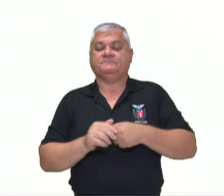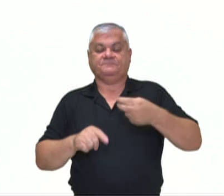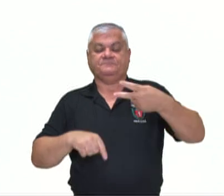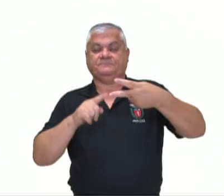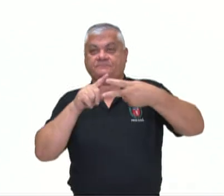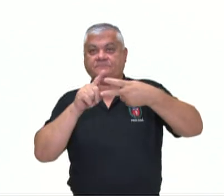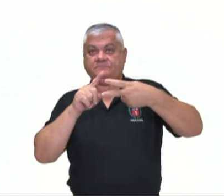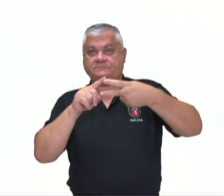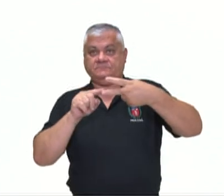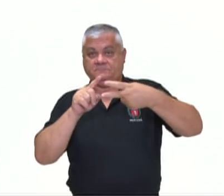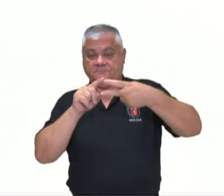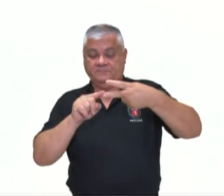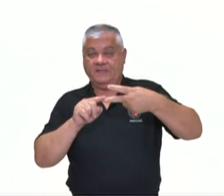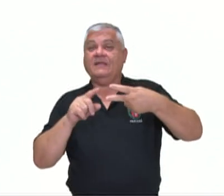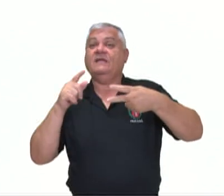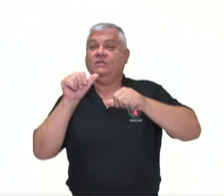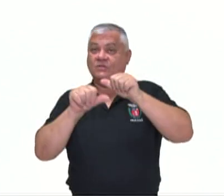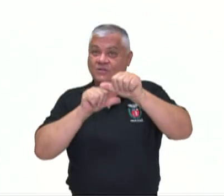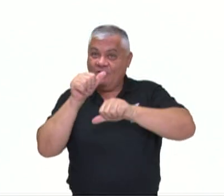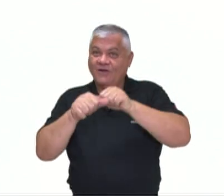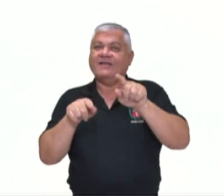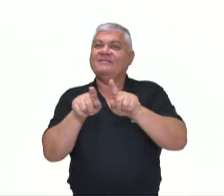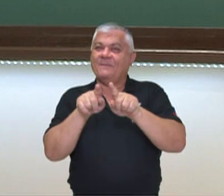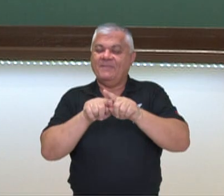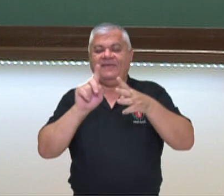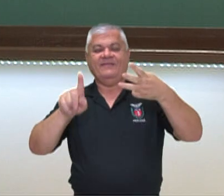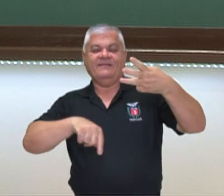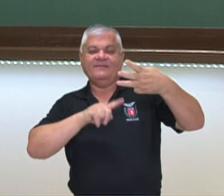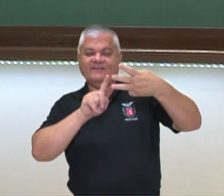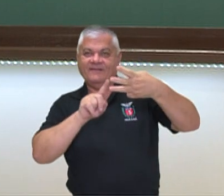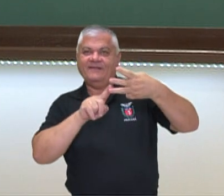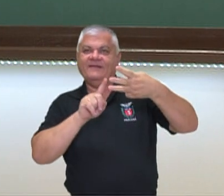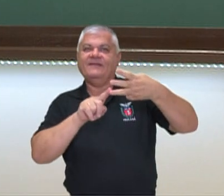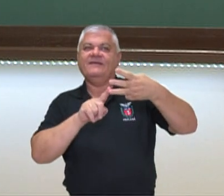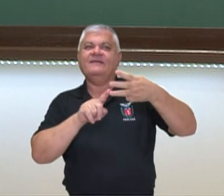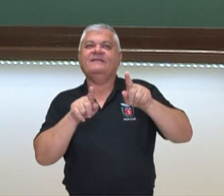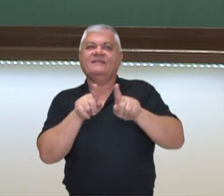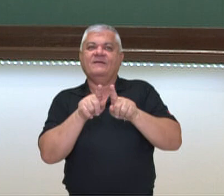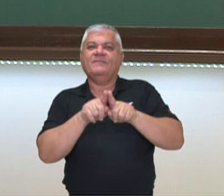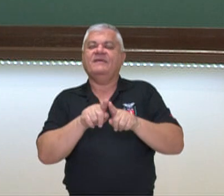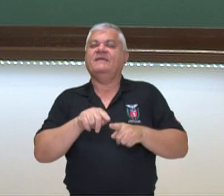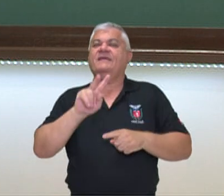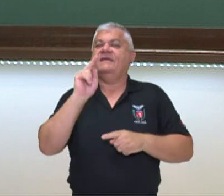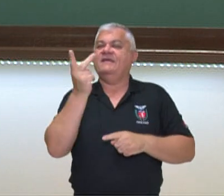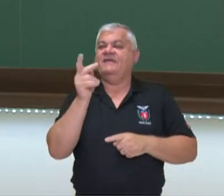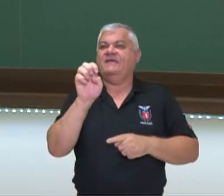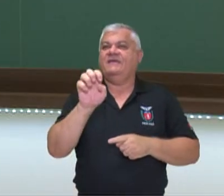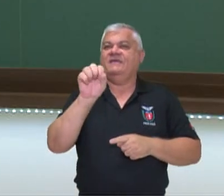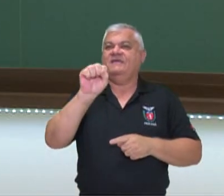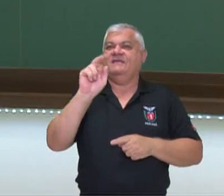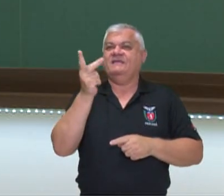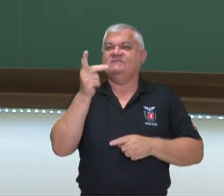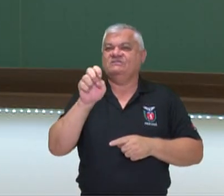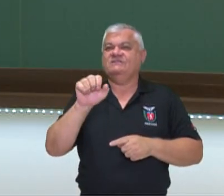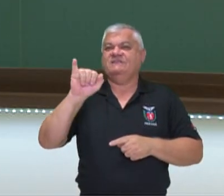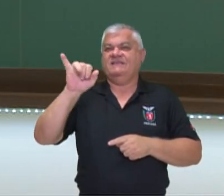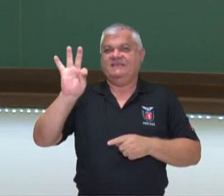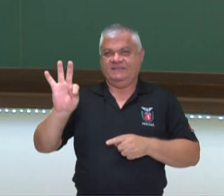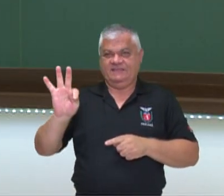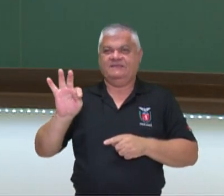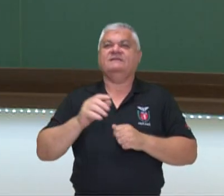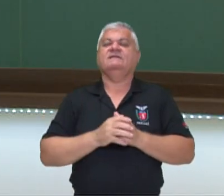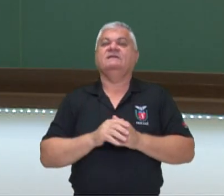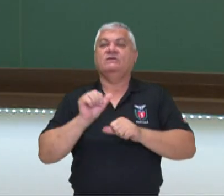e as pessoas do plural. E nas terceiras pessoas do singular, he, she, it, nós vamos utilizar does